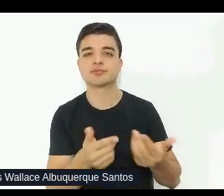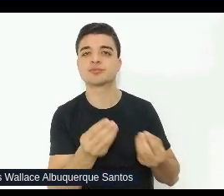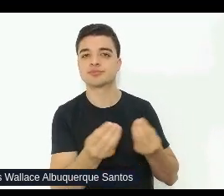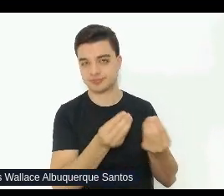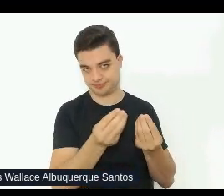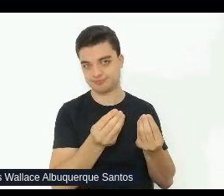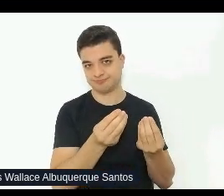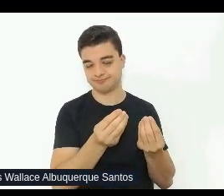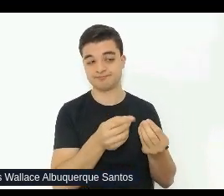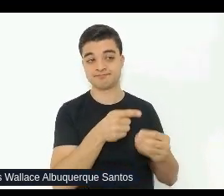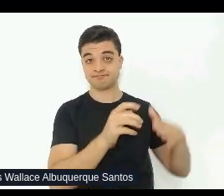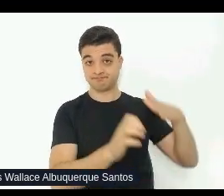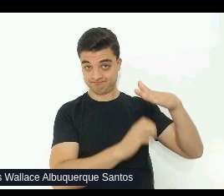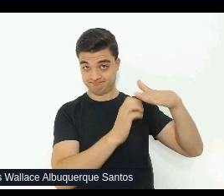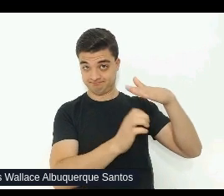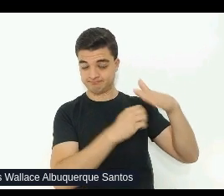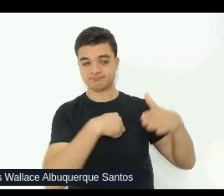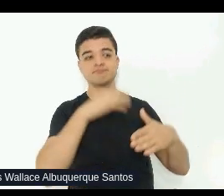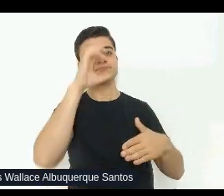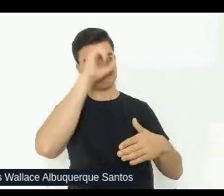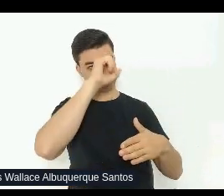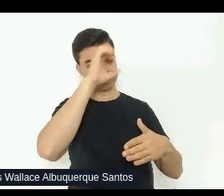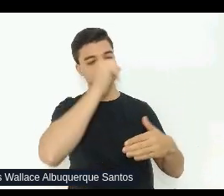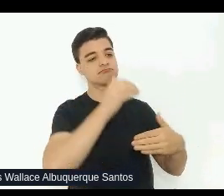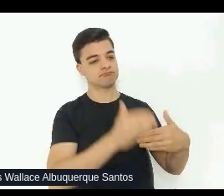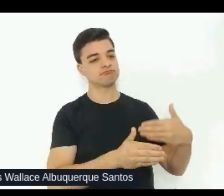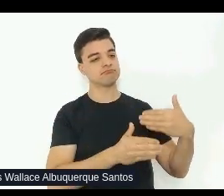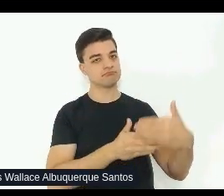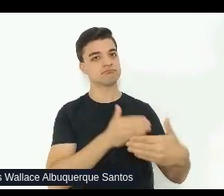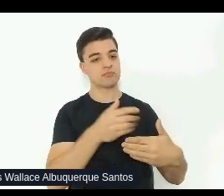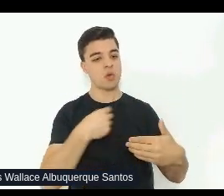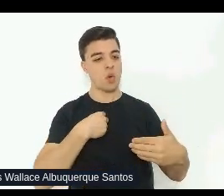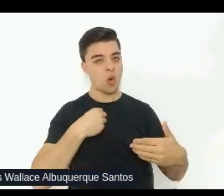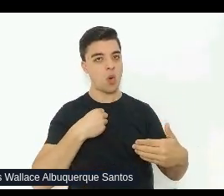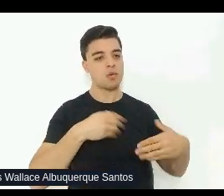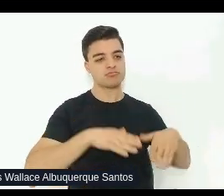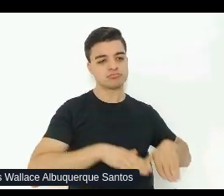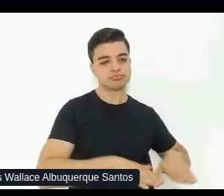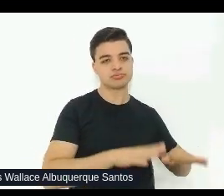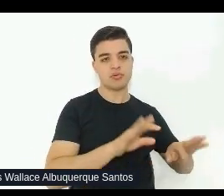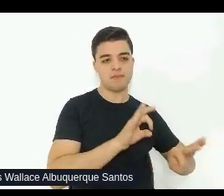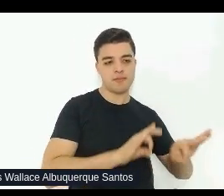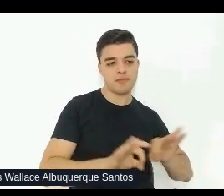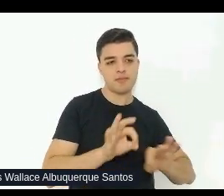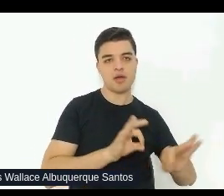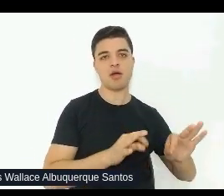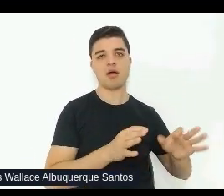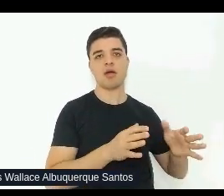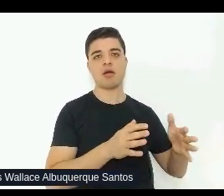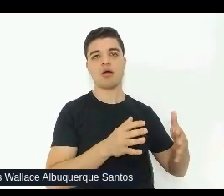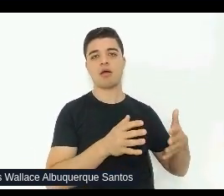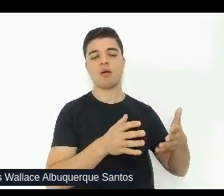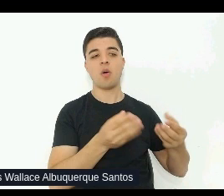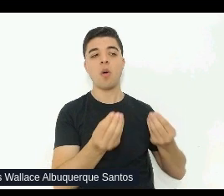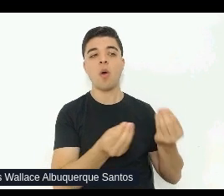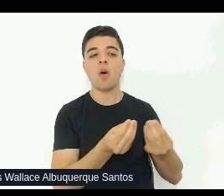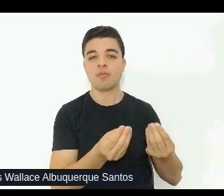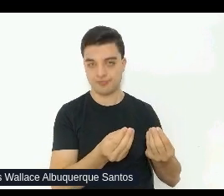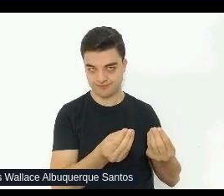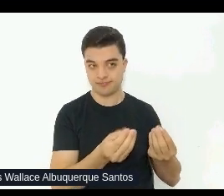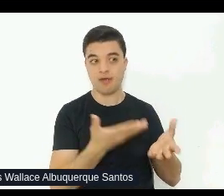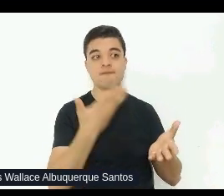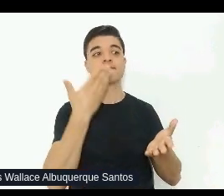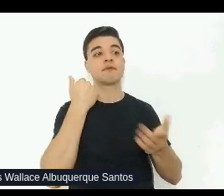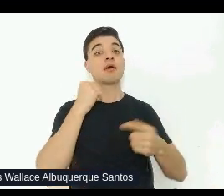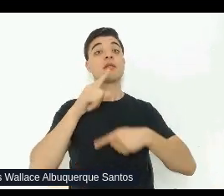inicialmente ali, eu aprendi todo o processo, né, de confecção. Foi quando eu abri minha própria empresa. Achei que estava